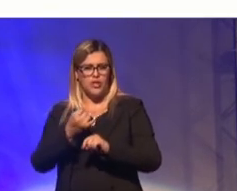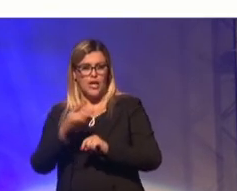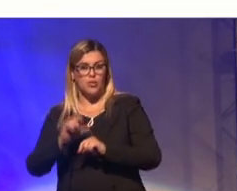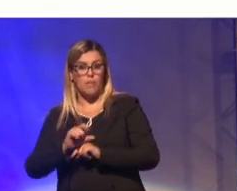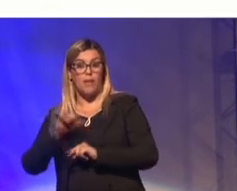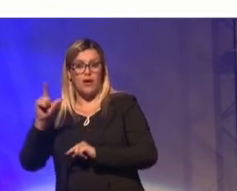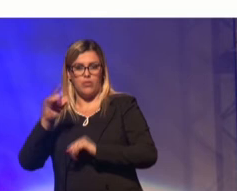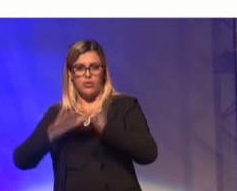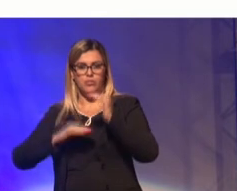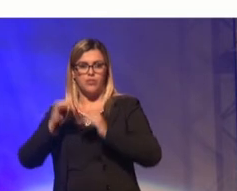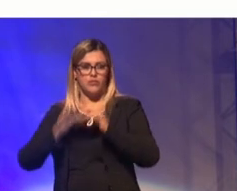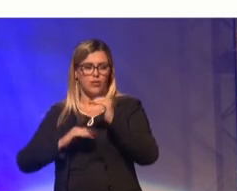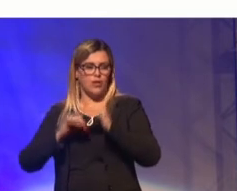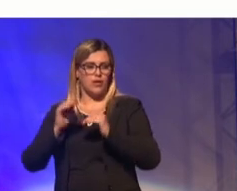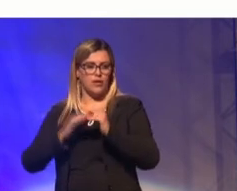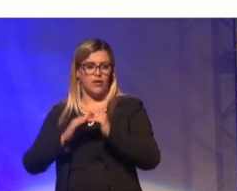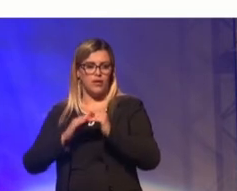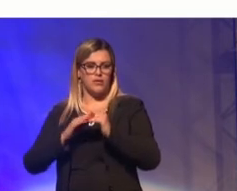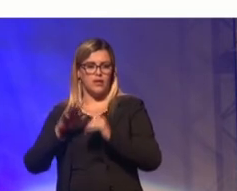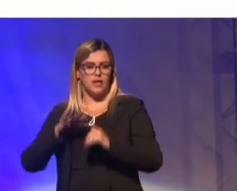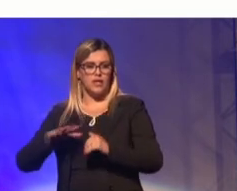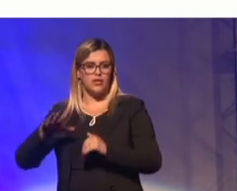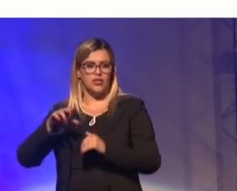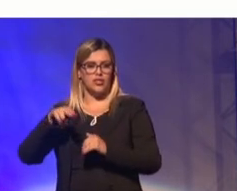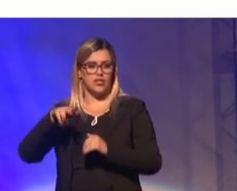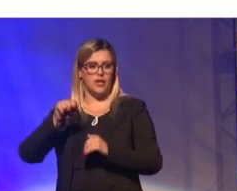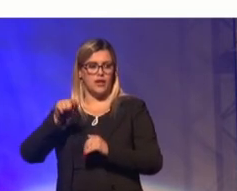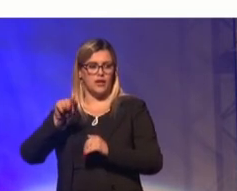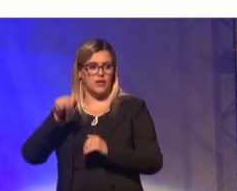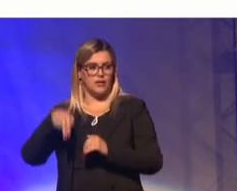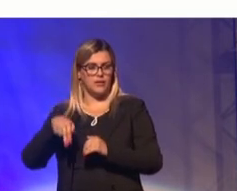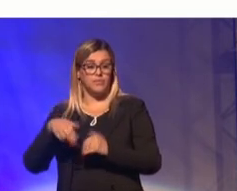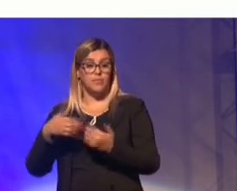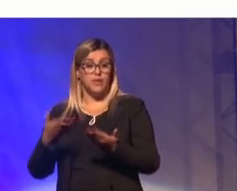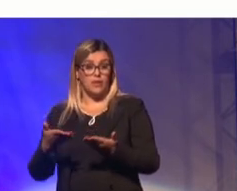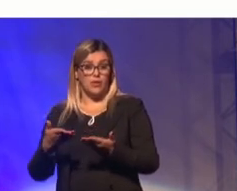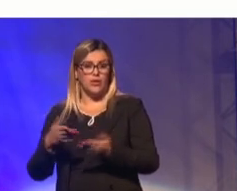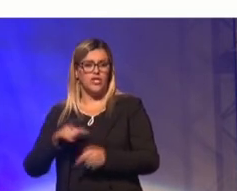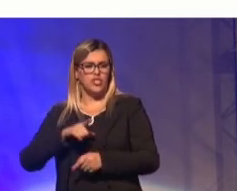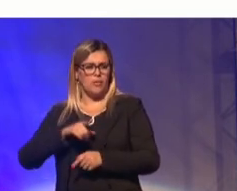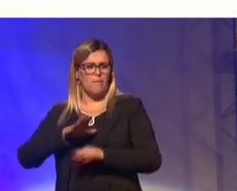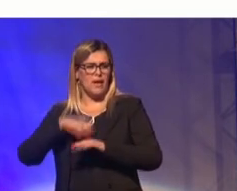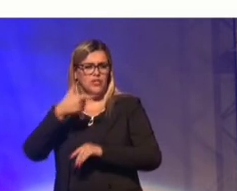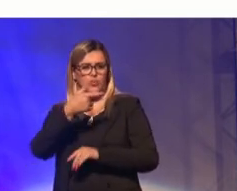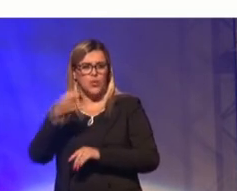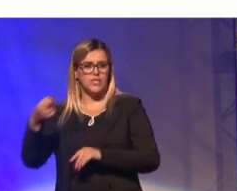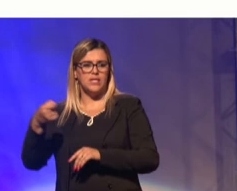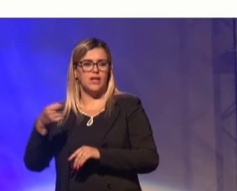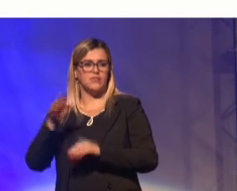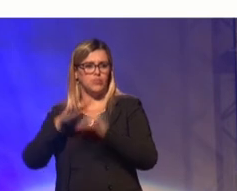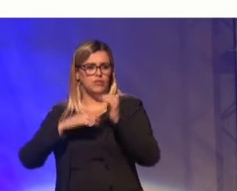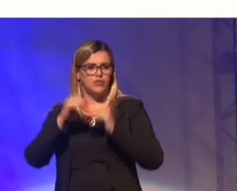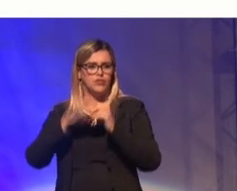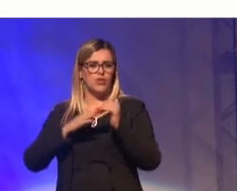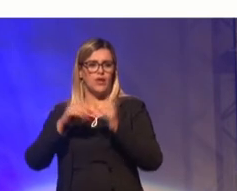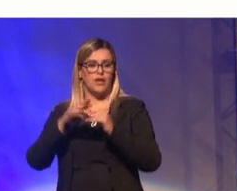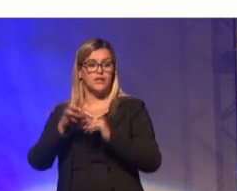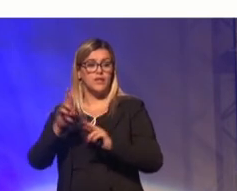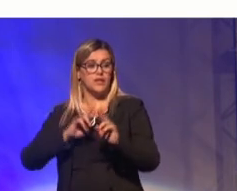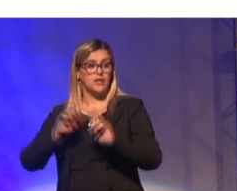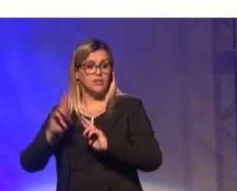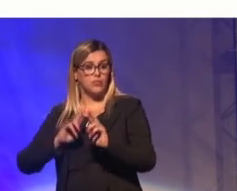e mais representativo, na região de Nagano, com mais de 200 instituições aí, com fisioterapeutas